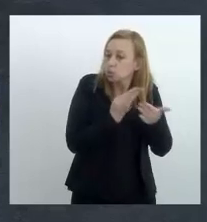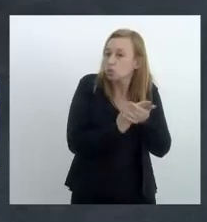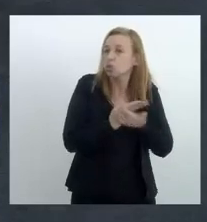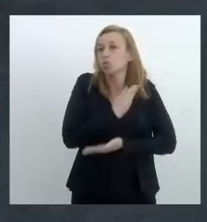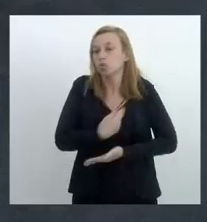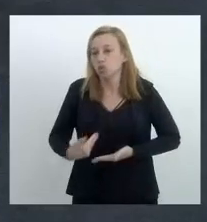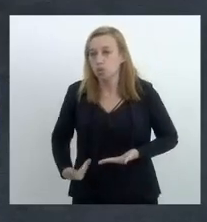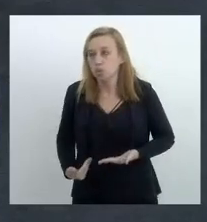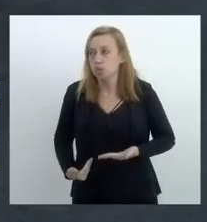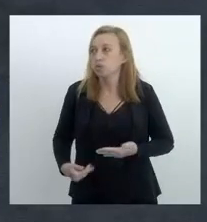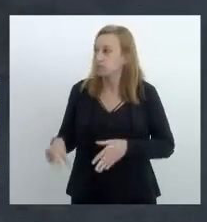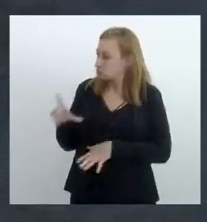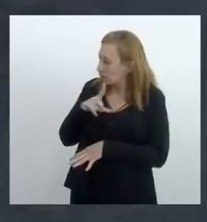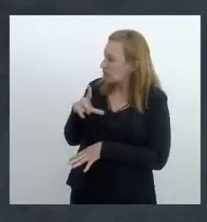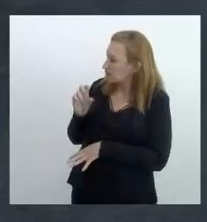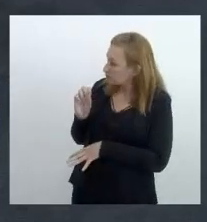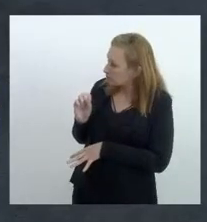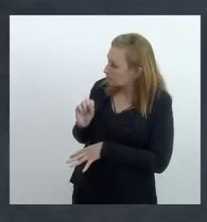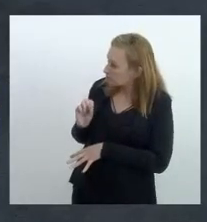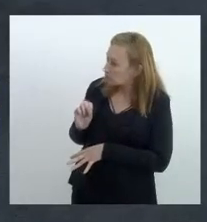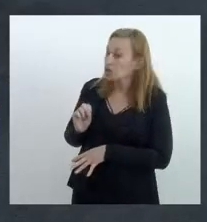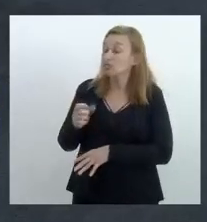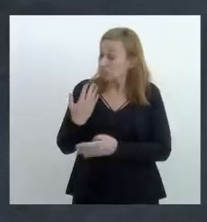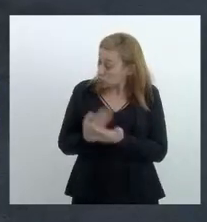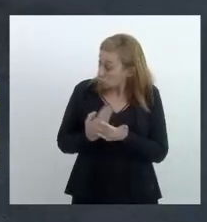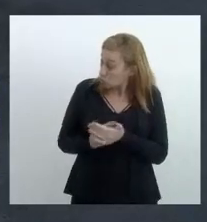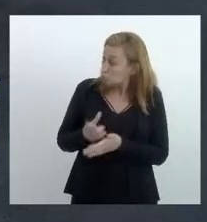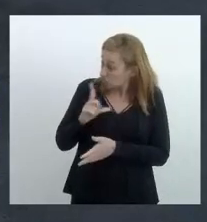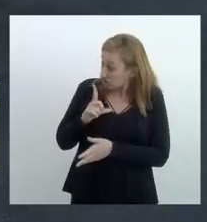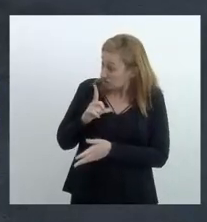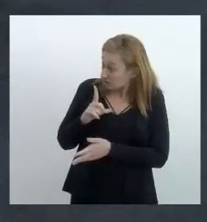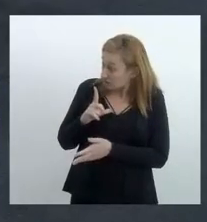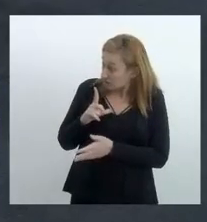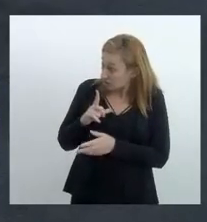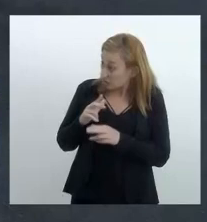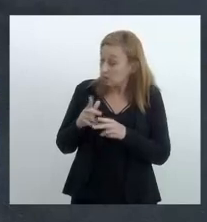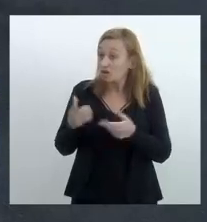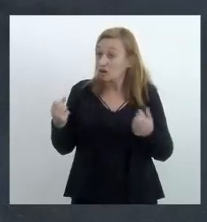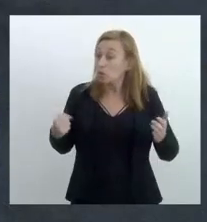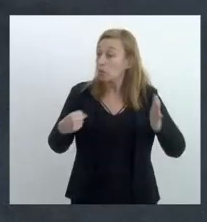governo? Essa já fica também a minha segunda pergunta. Foi feito algum estudo por parte do governo referente